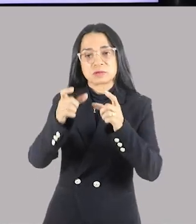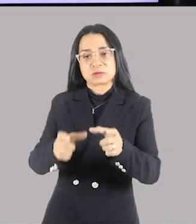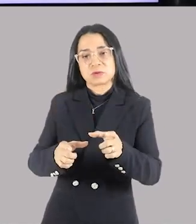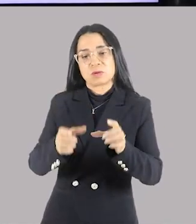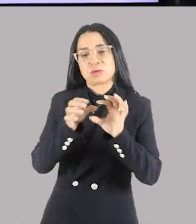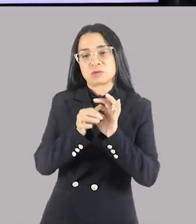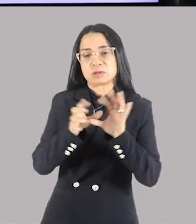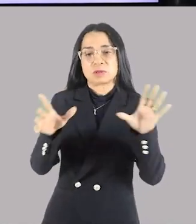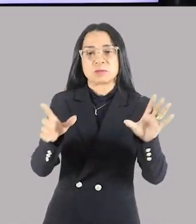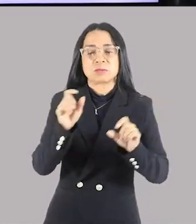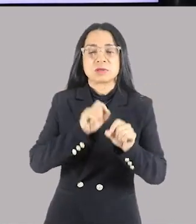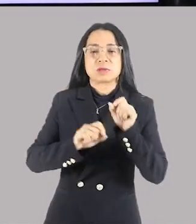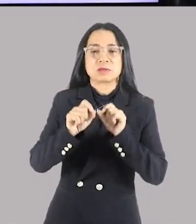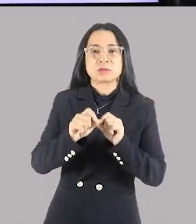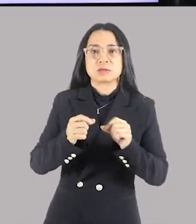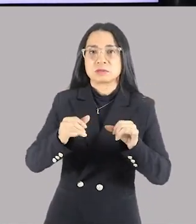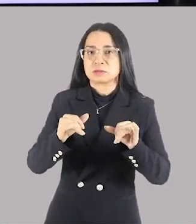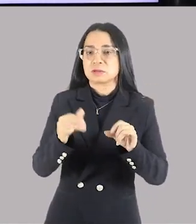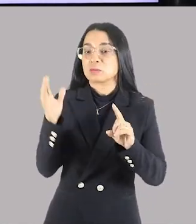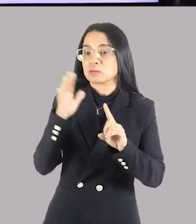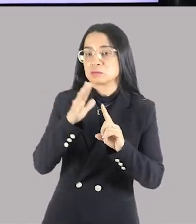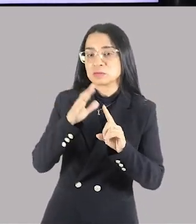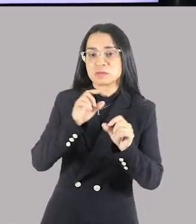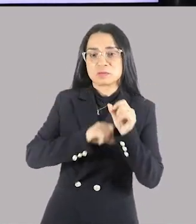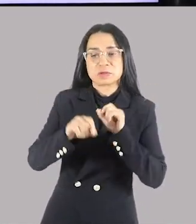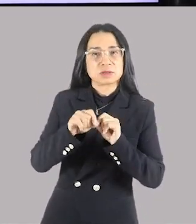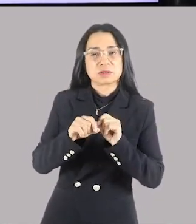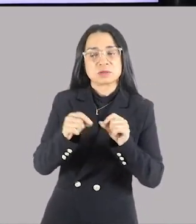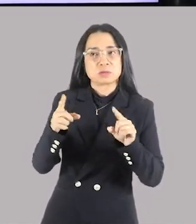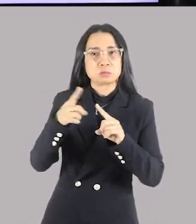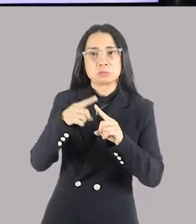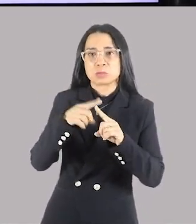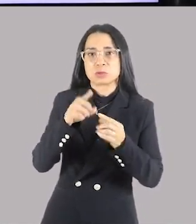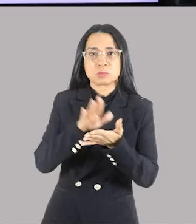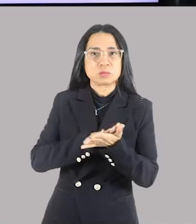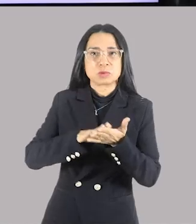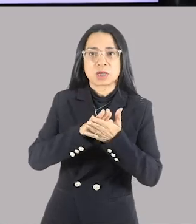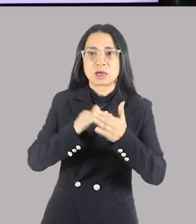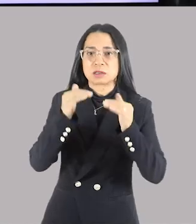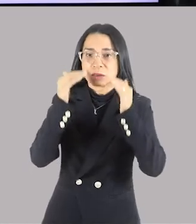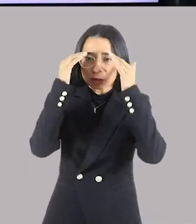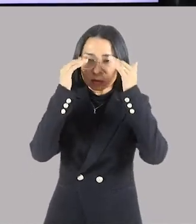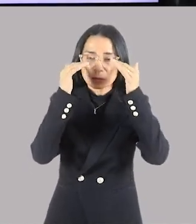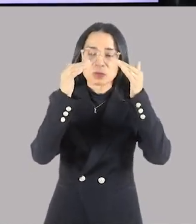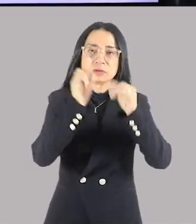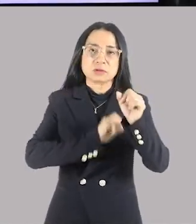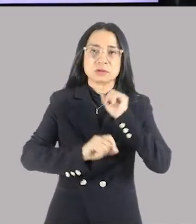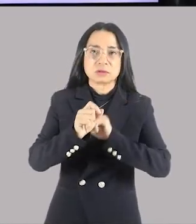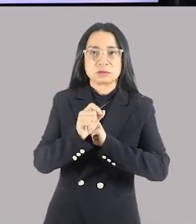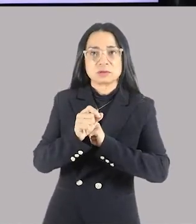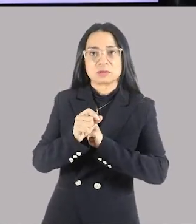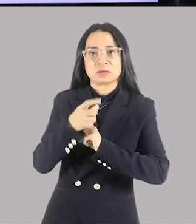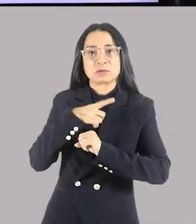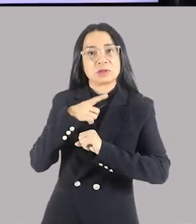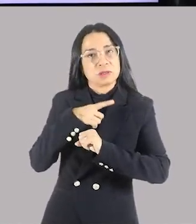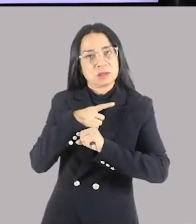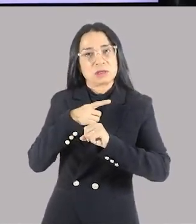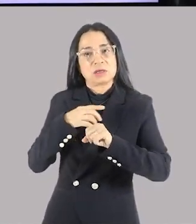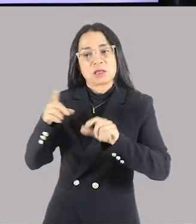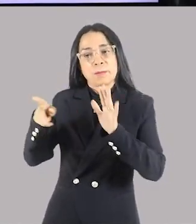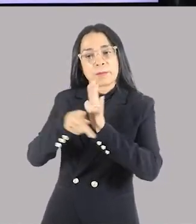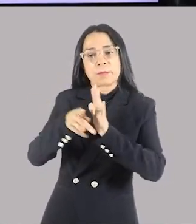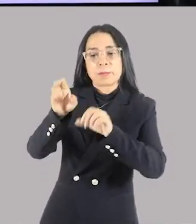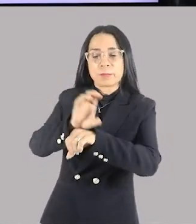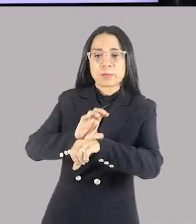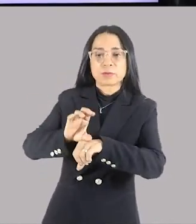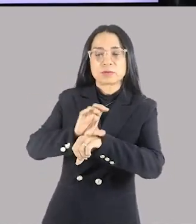independentes, esses órgãos não sofrem nenhum tipo de subordinação. Geralmente são os órgãos que já estão previstos na própria Constituição. Por